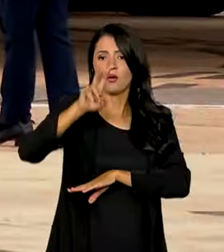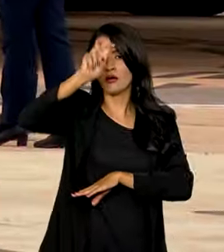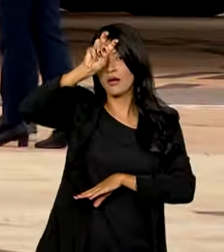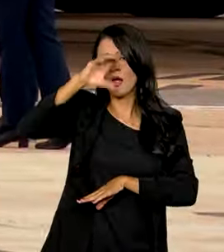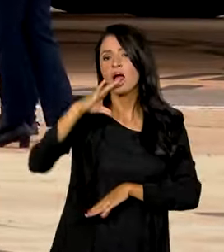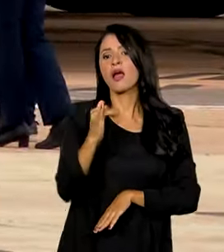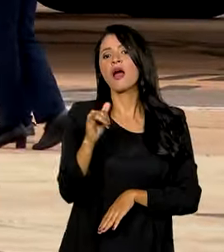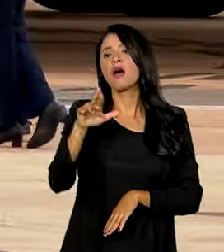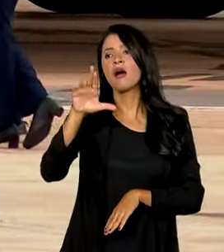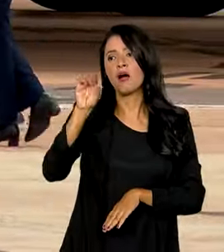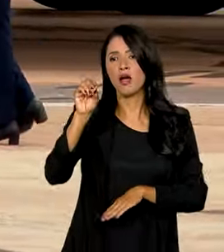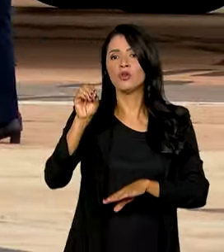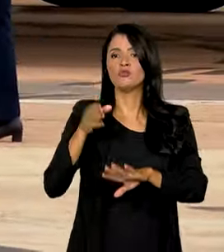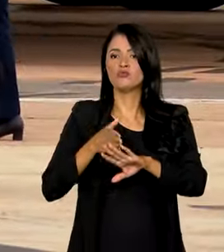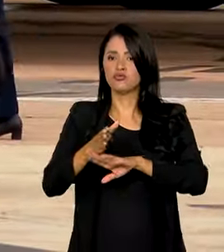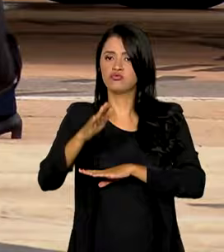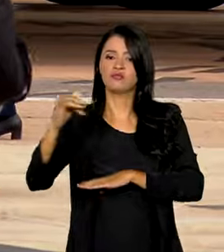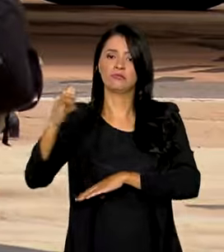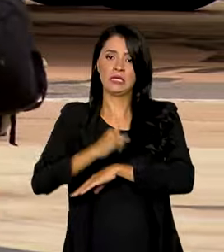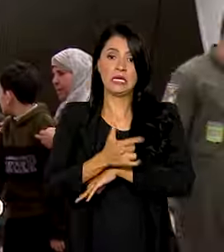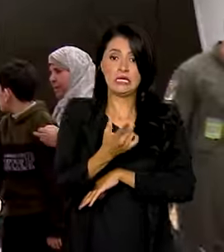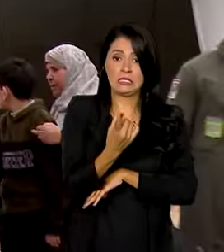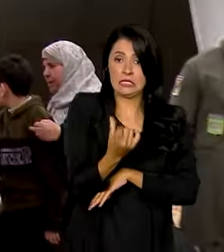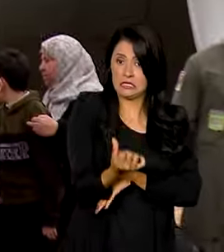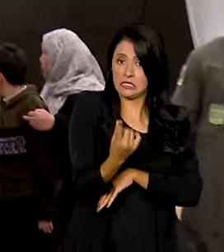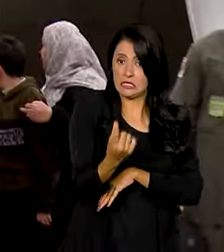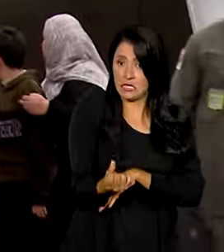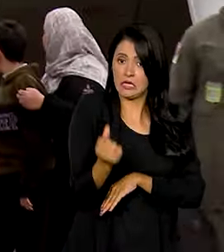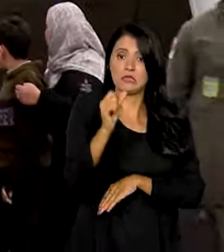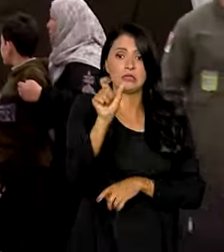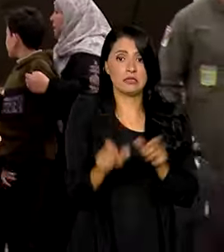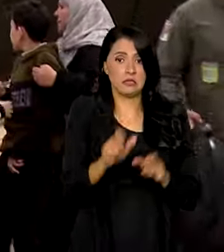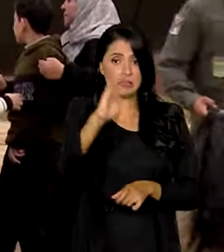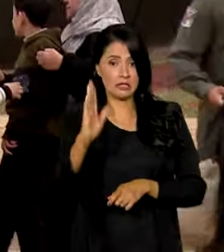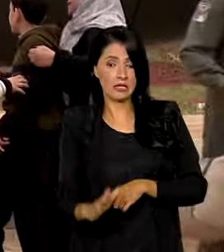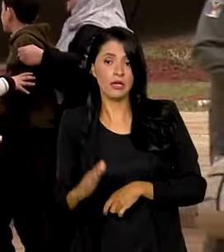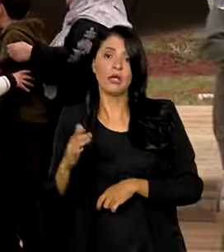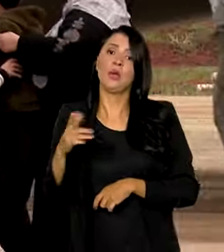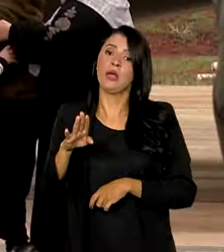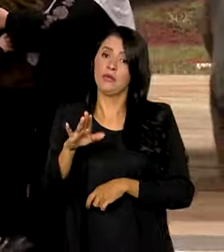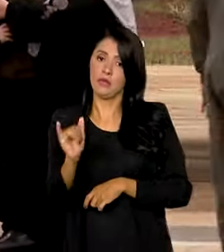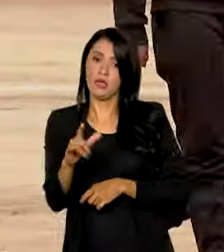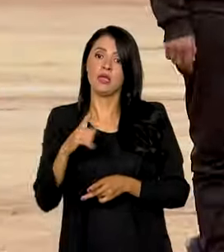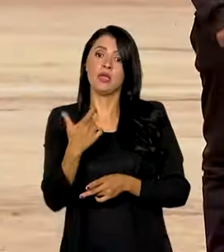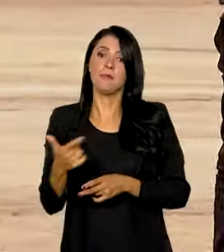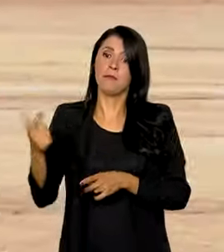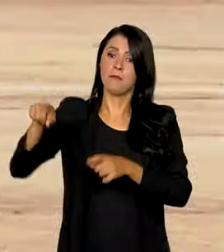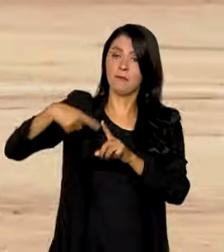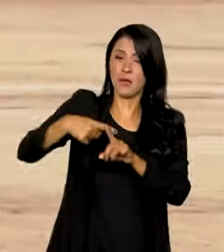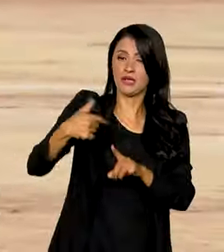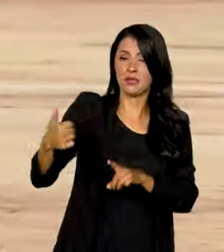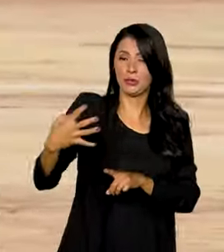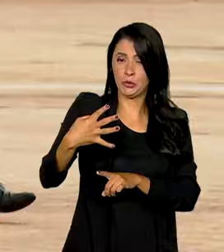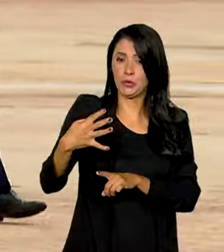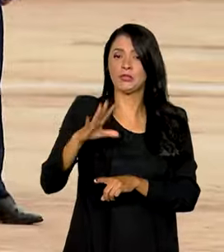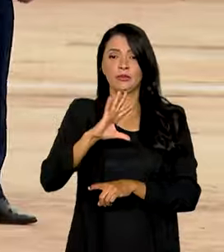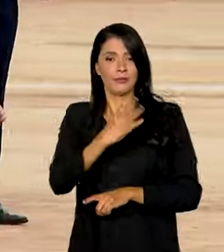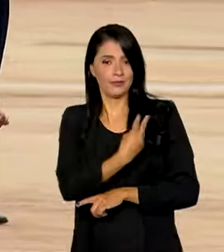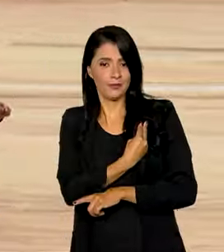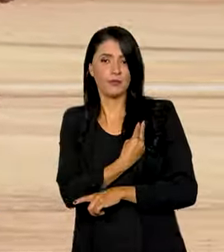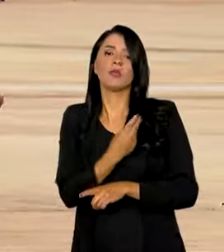são 16 brasileiros e binacionais e 14 familiares palestinos entre eles